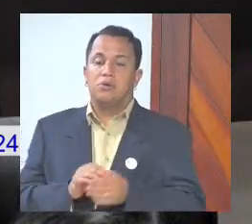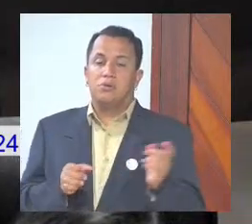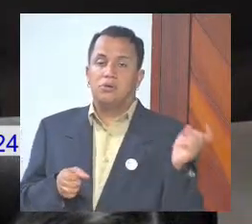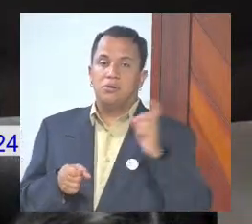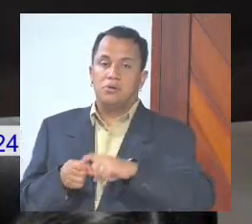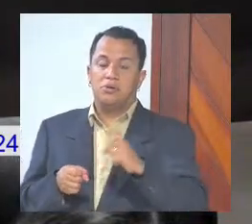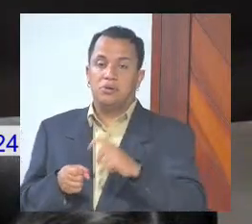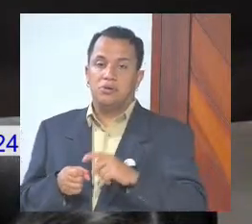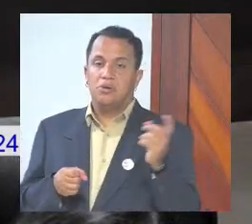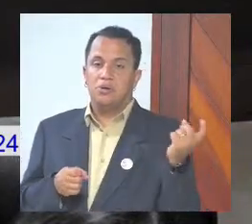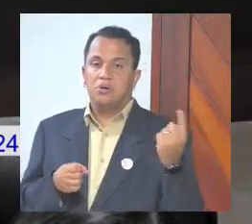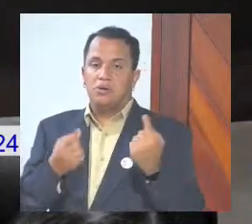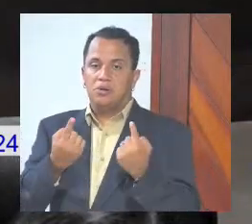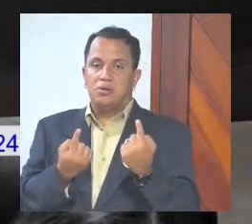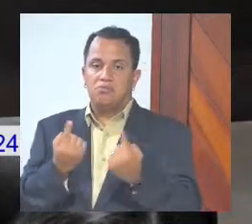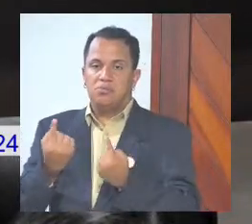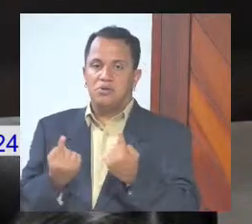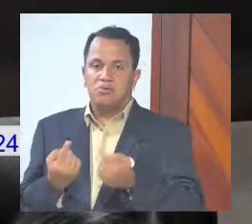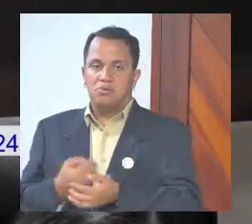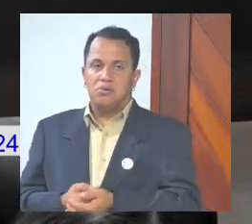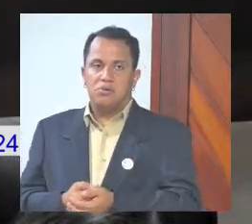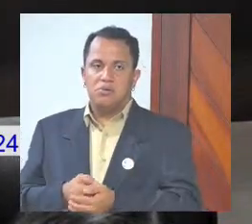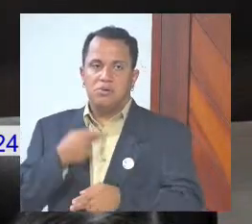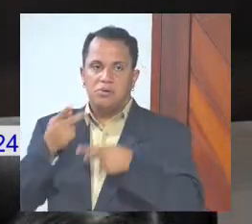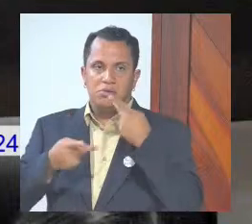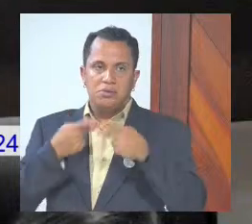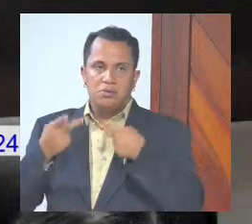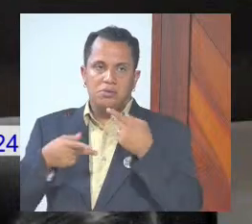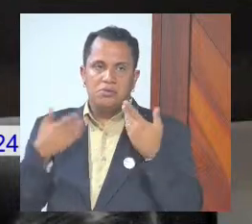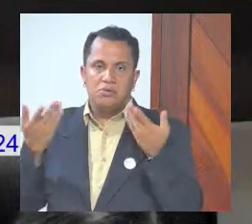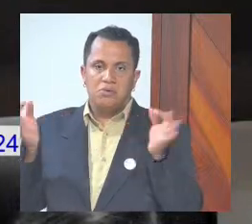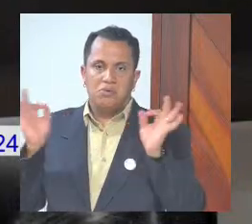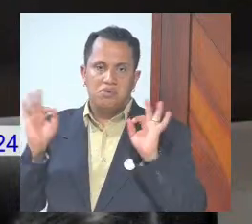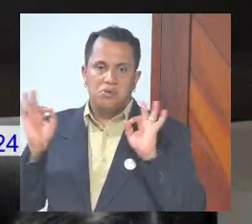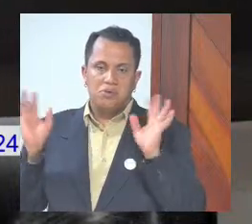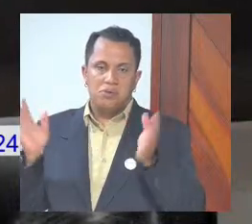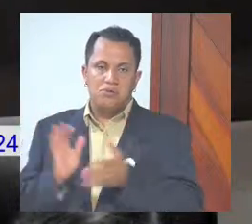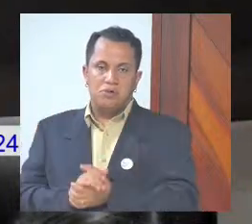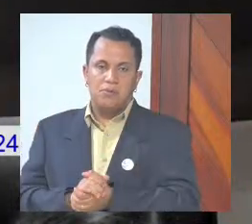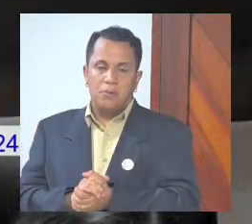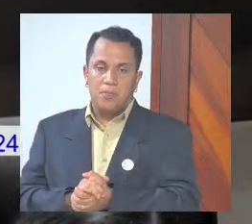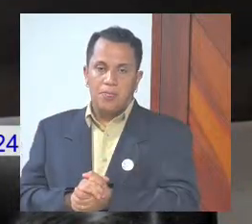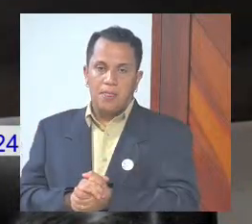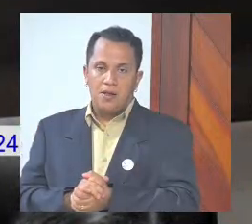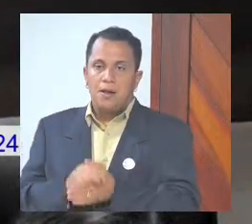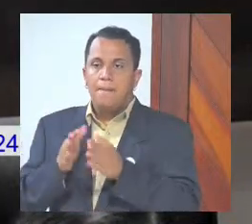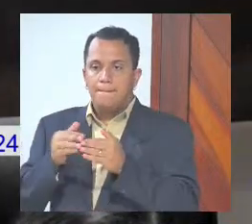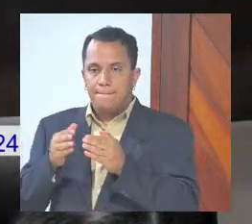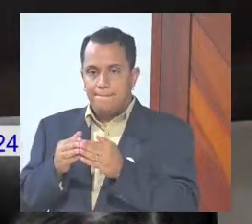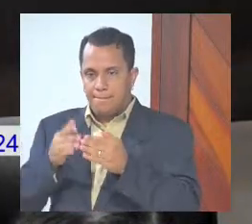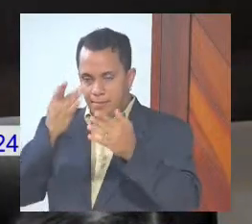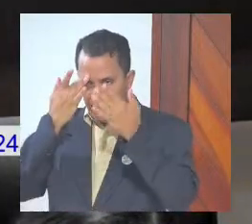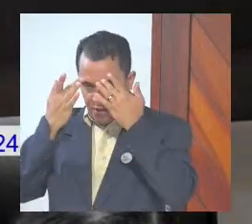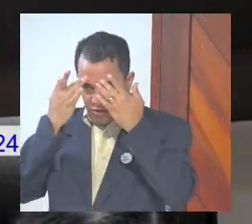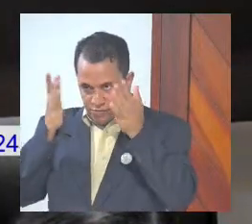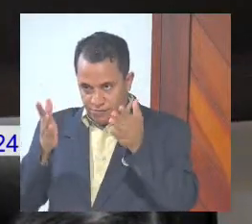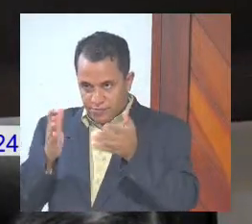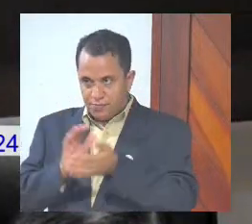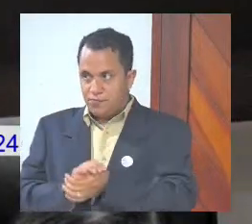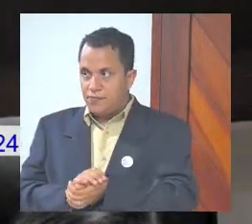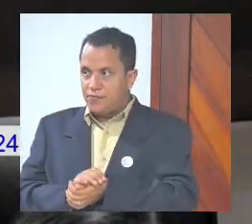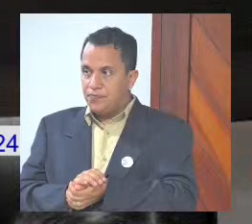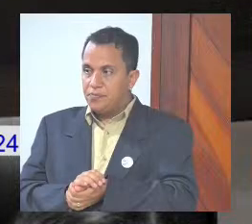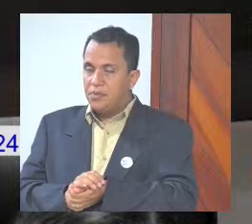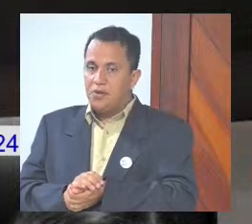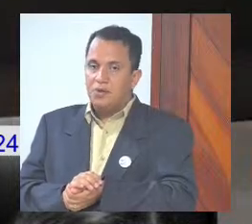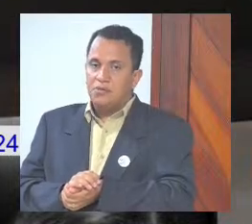Eu tenho certeza que ninguém tem interesse em vir para cá ouvir a gente falar, infelizmente, né? Então, assim, eu peço só a compreensão do